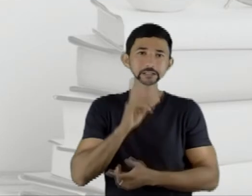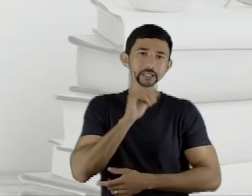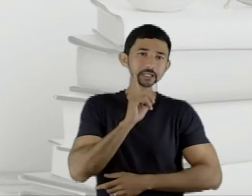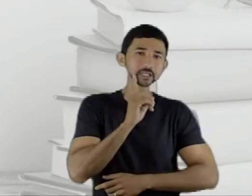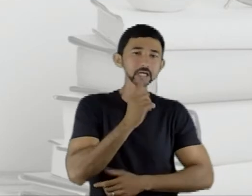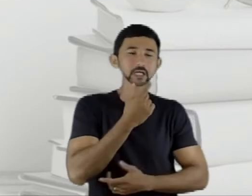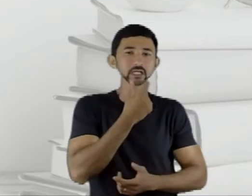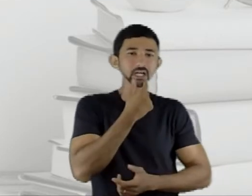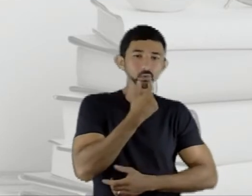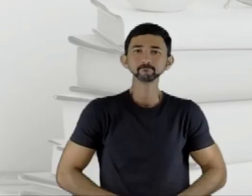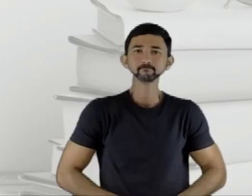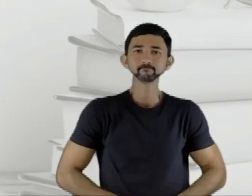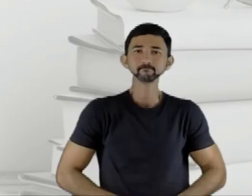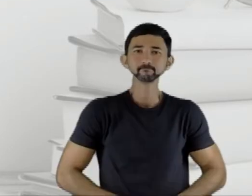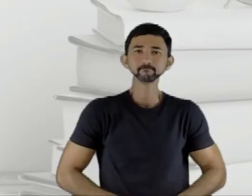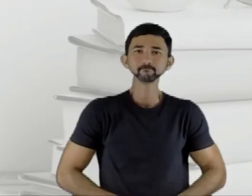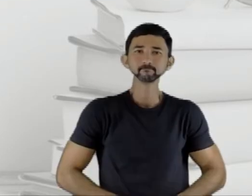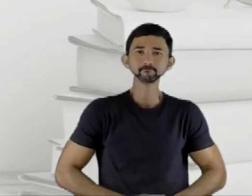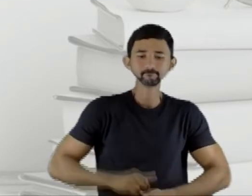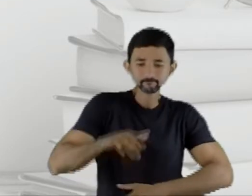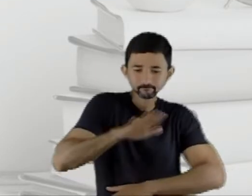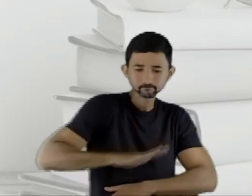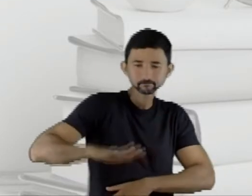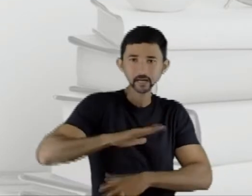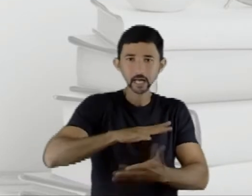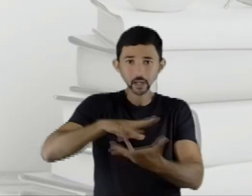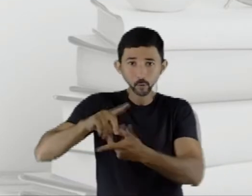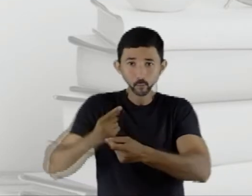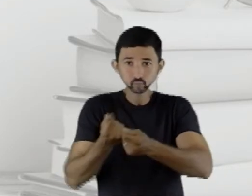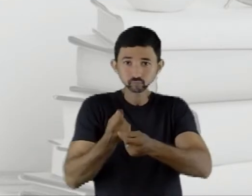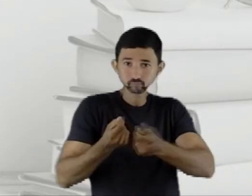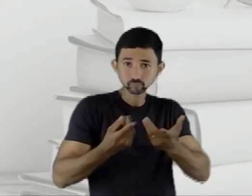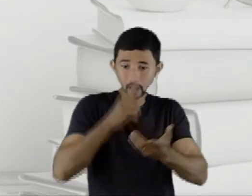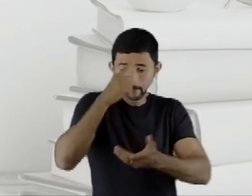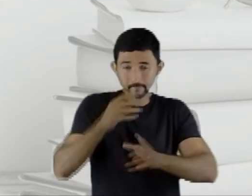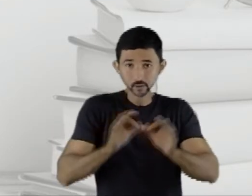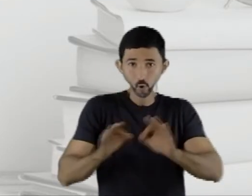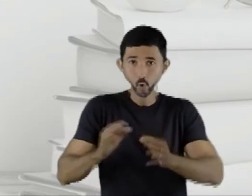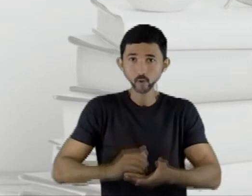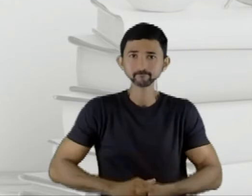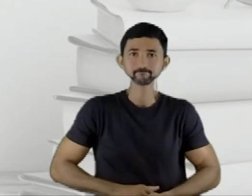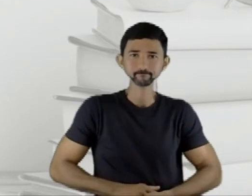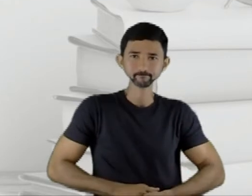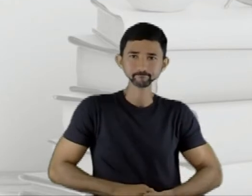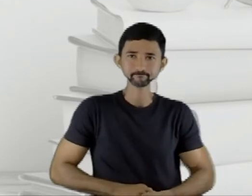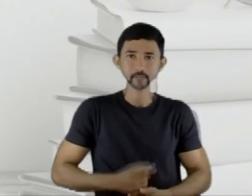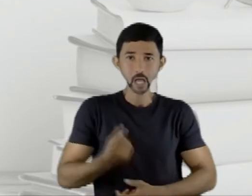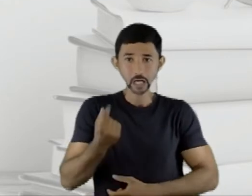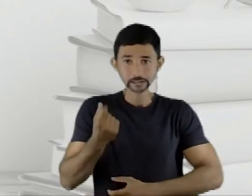tá, dominou o mercado mundial. Né? O que aconteceu? Com esse